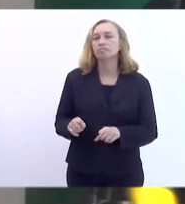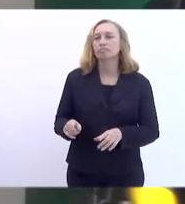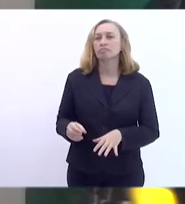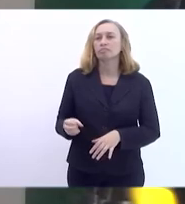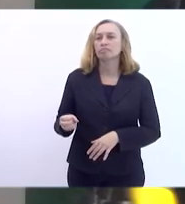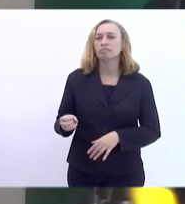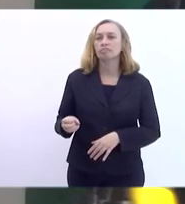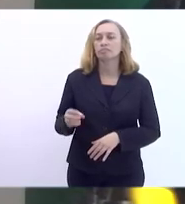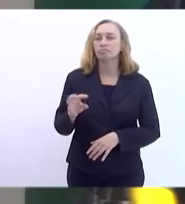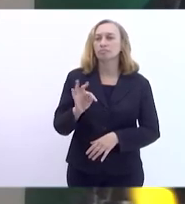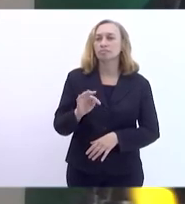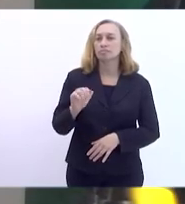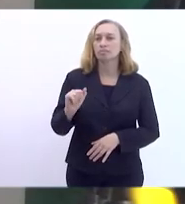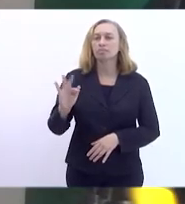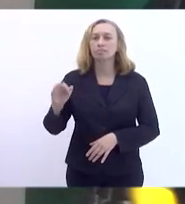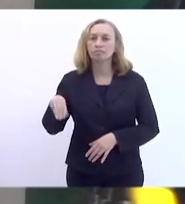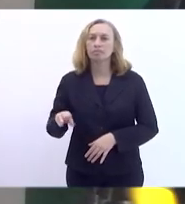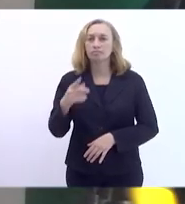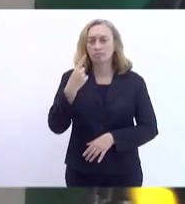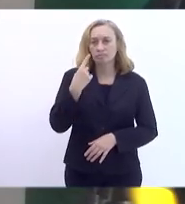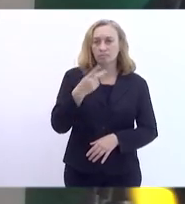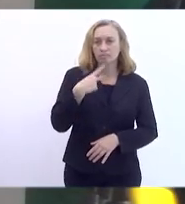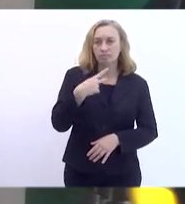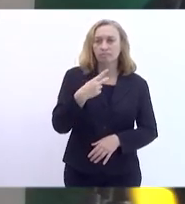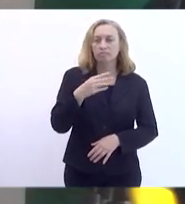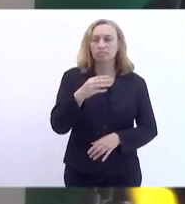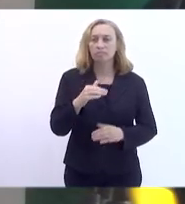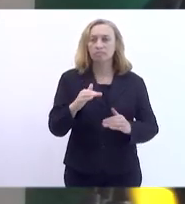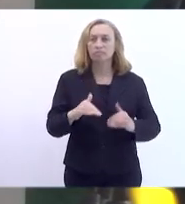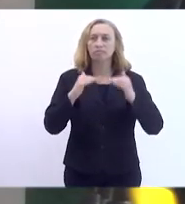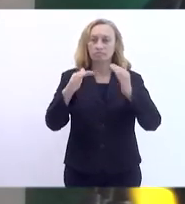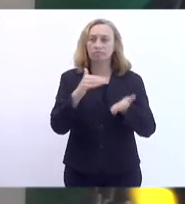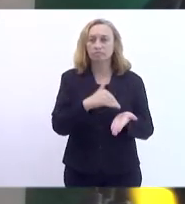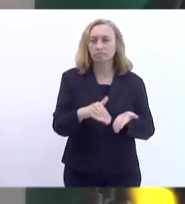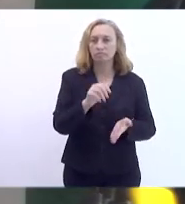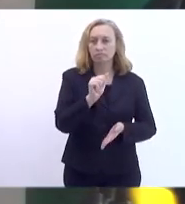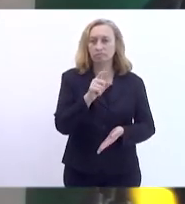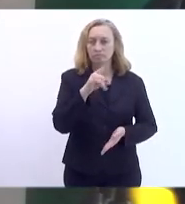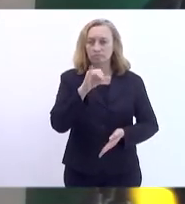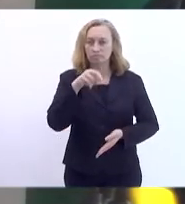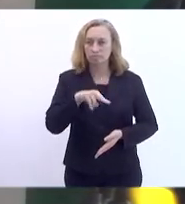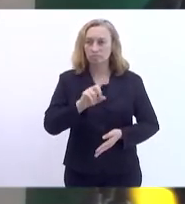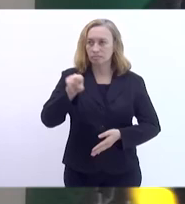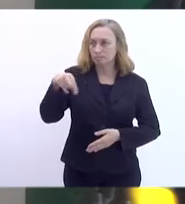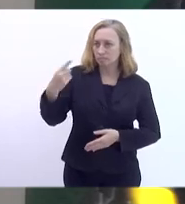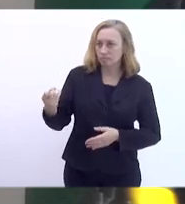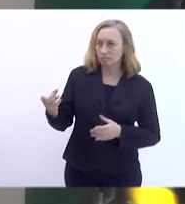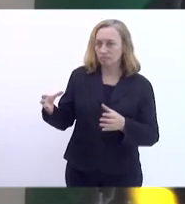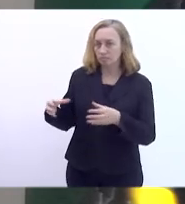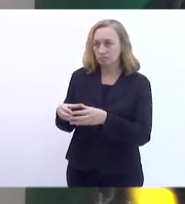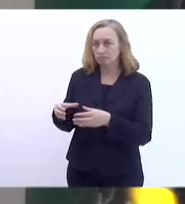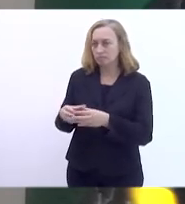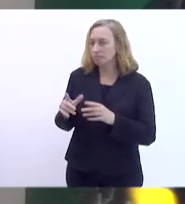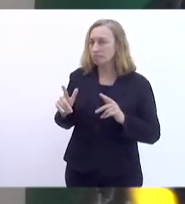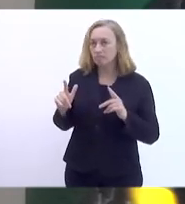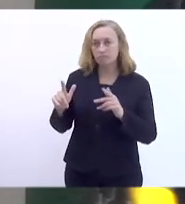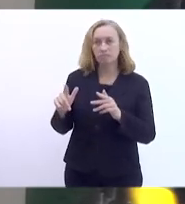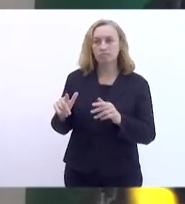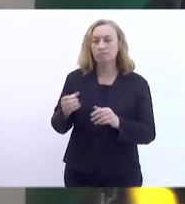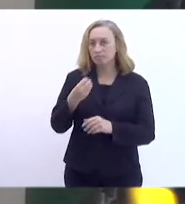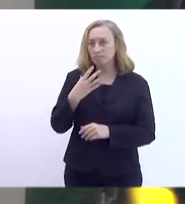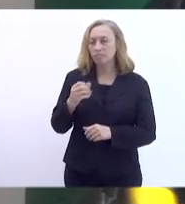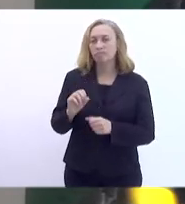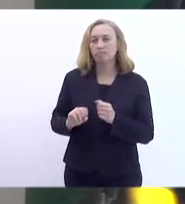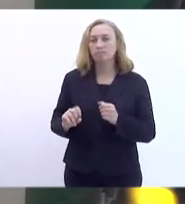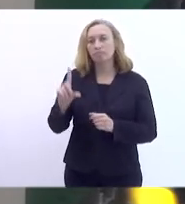realização de um tá faltava conversando subsecretário Adilson que nós demais carreras é o mais legítimo se fazer porque ainda